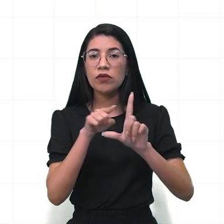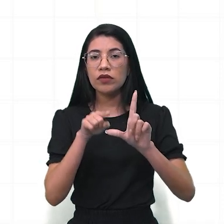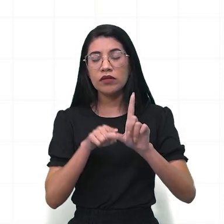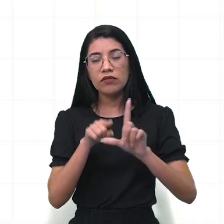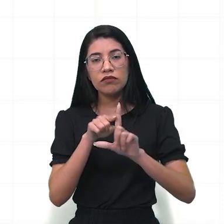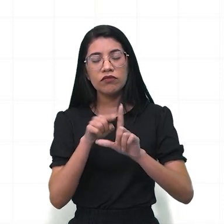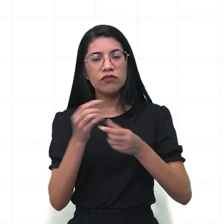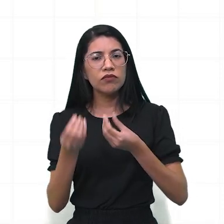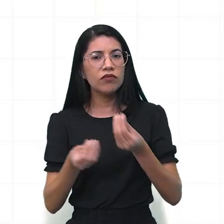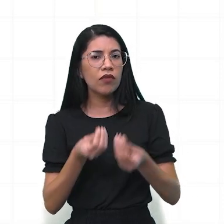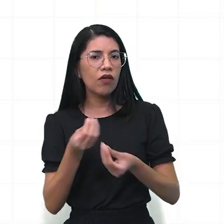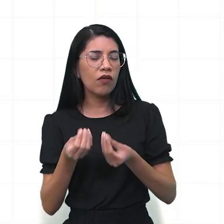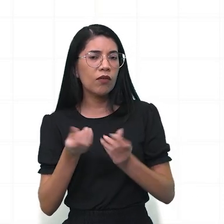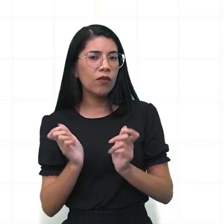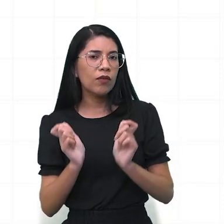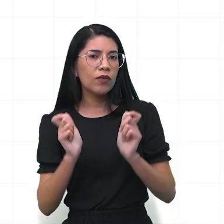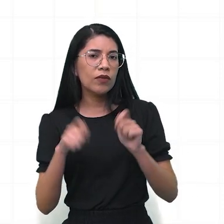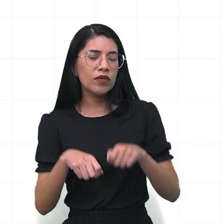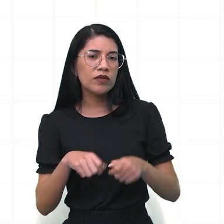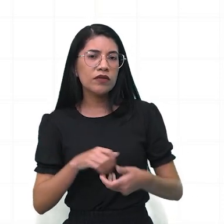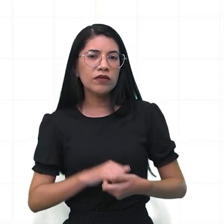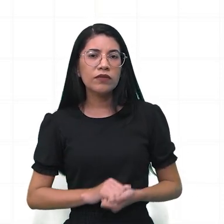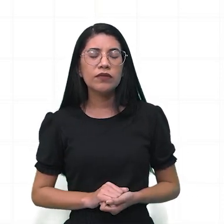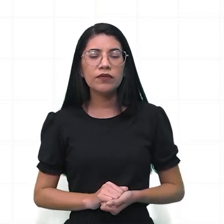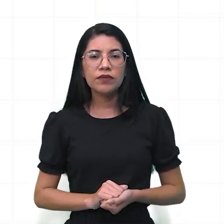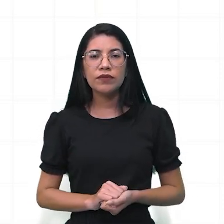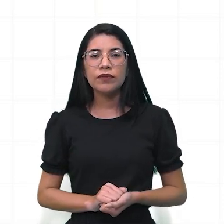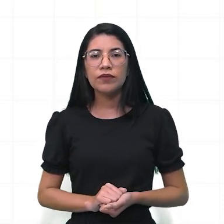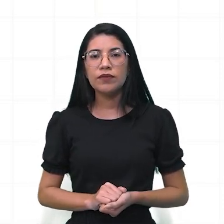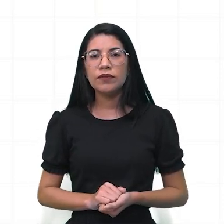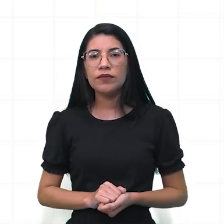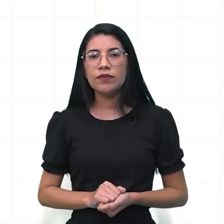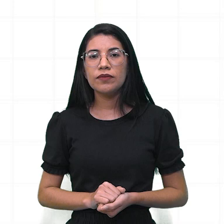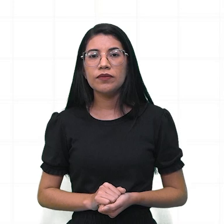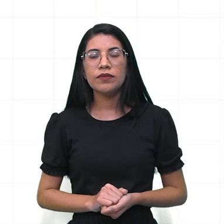internos de um polígono? Veja,